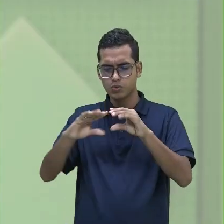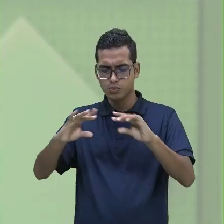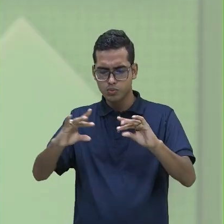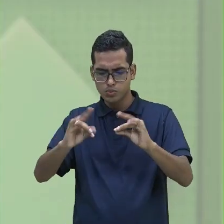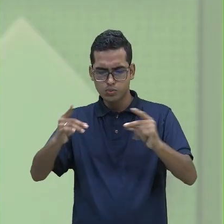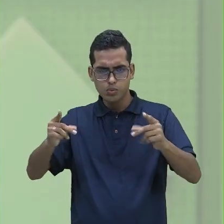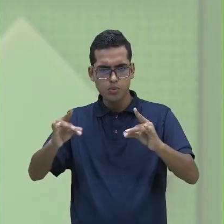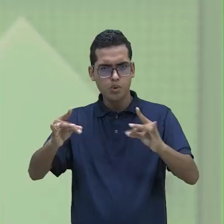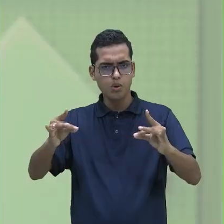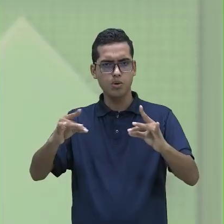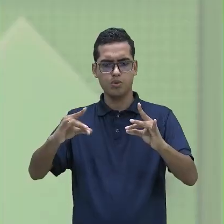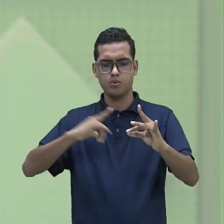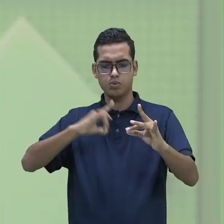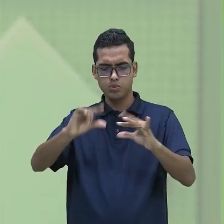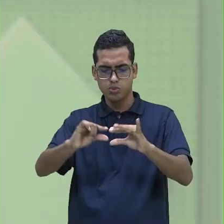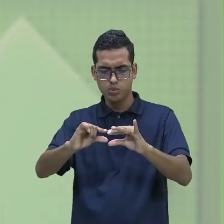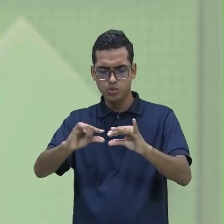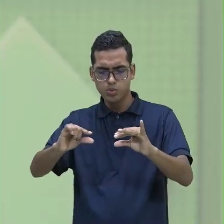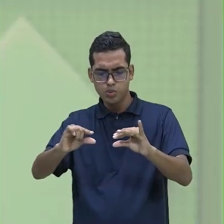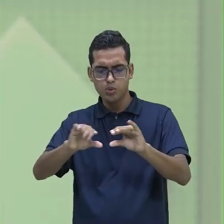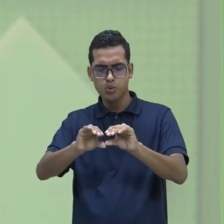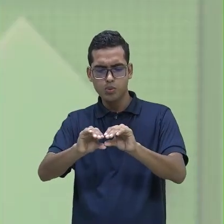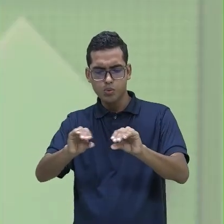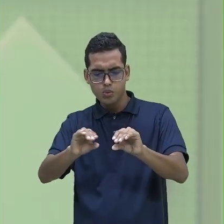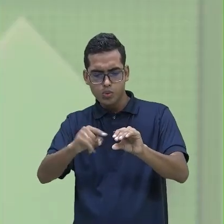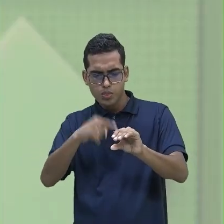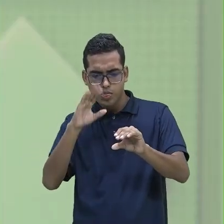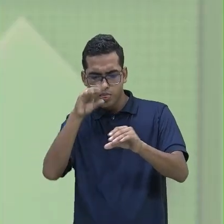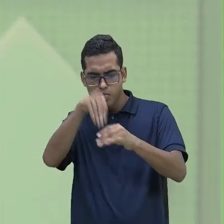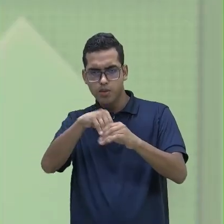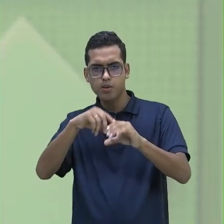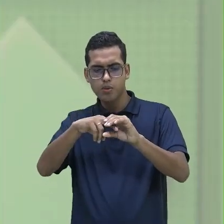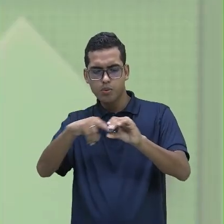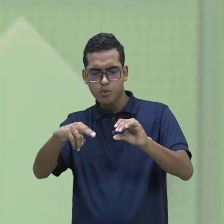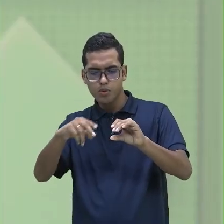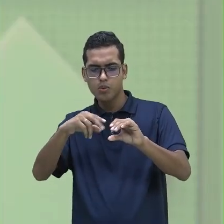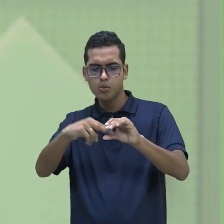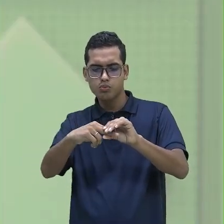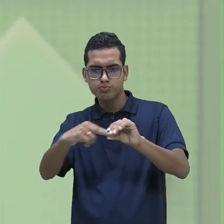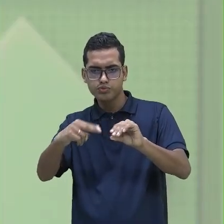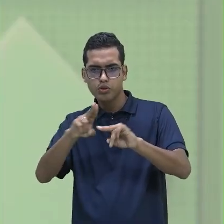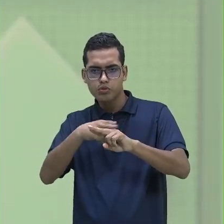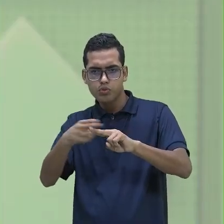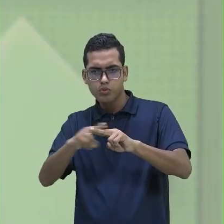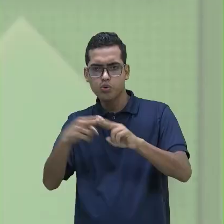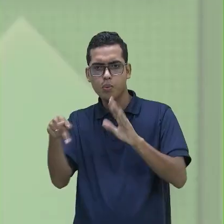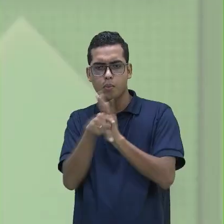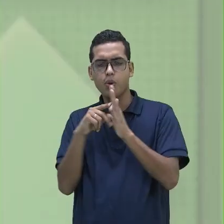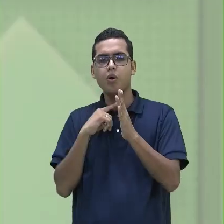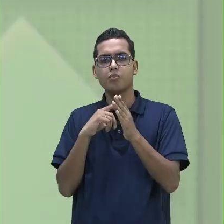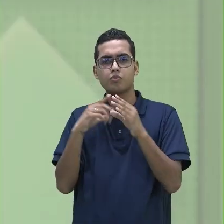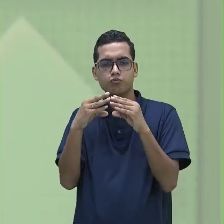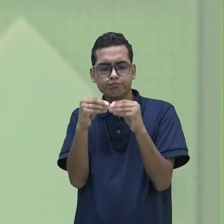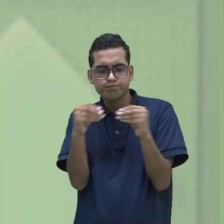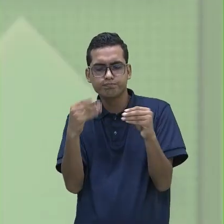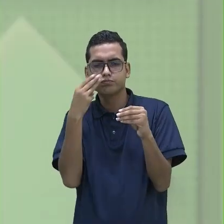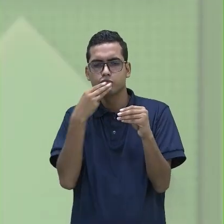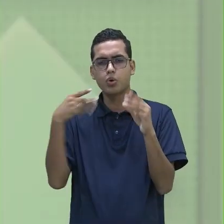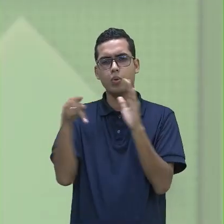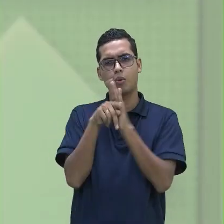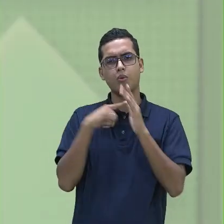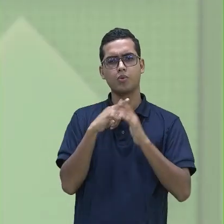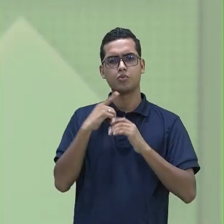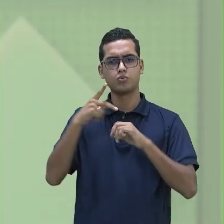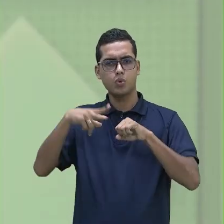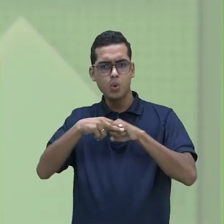na Amazônia. Isso tudo faz parte desse conhecimento tradicional, que sabe qual é o